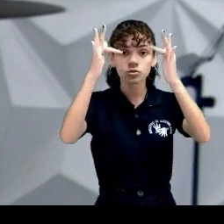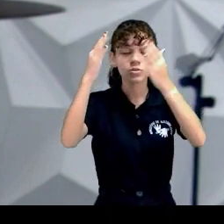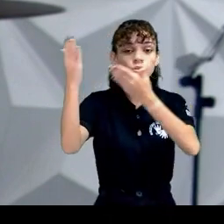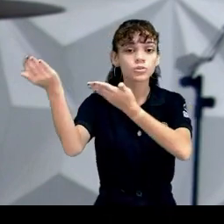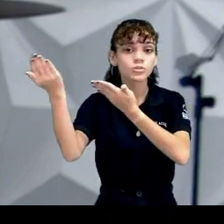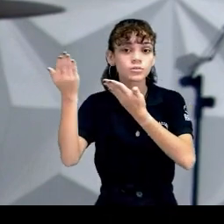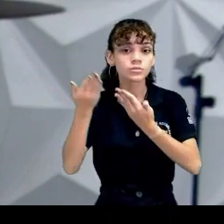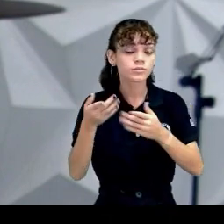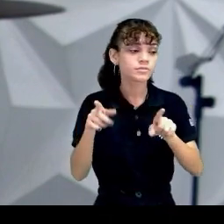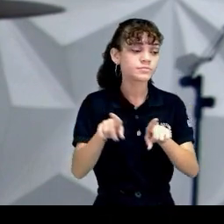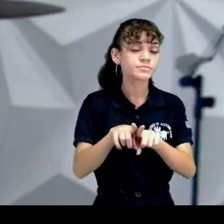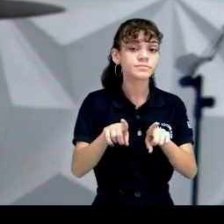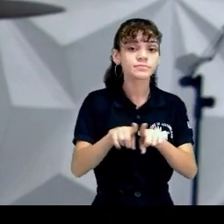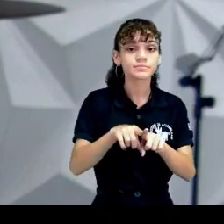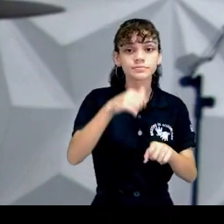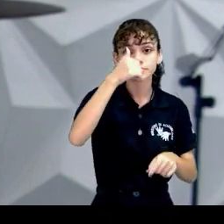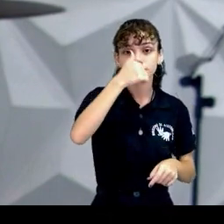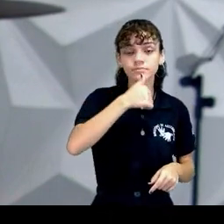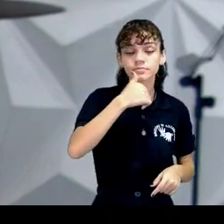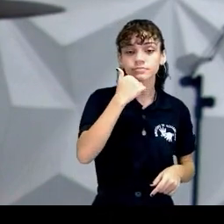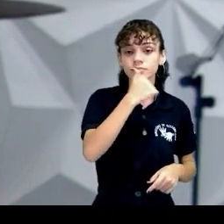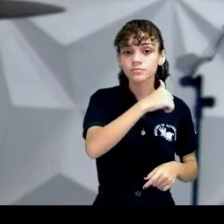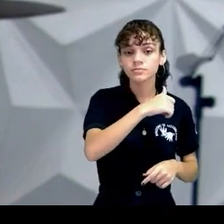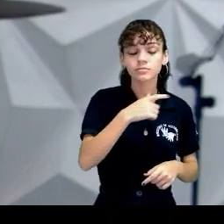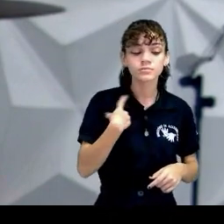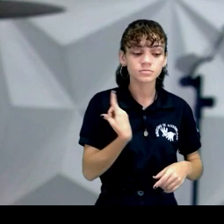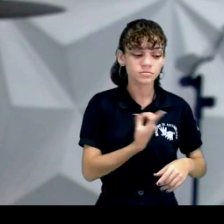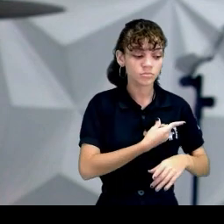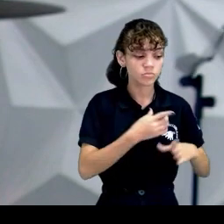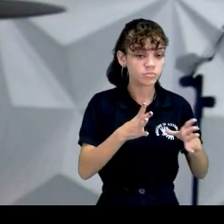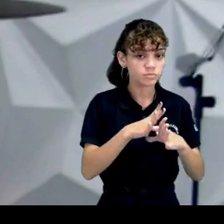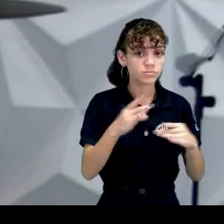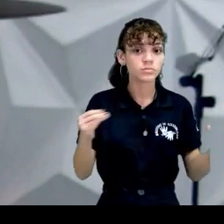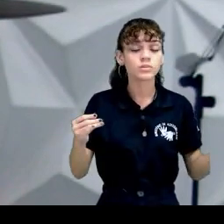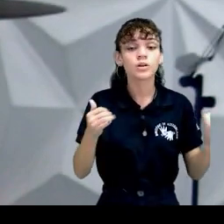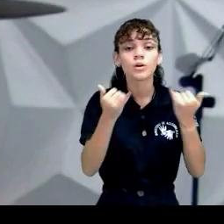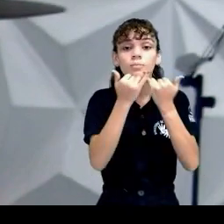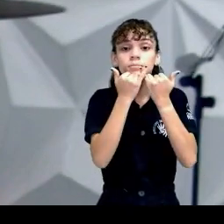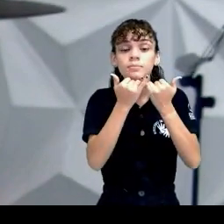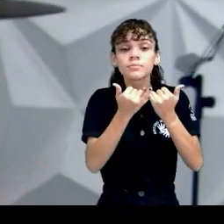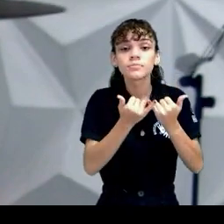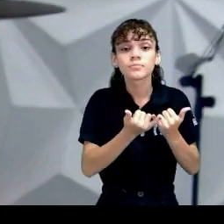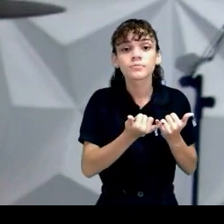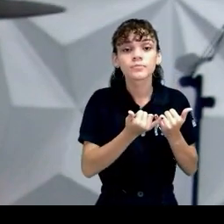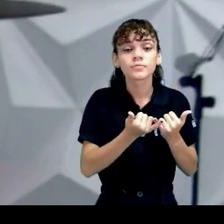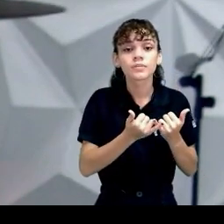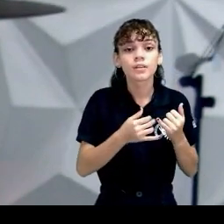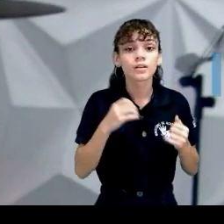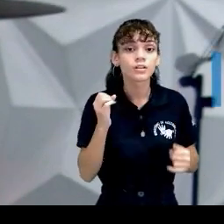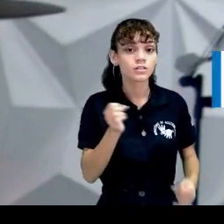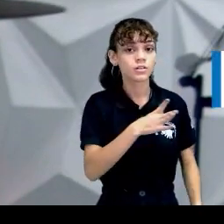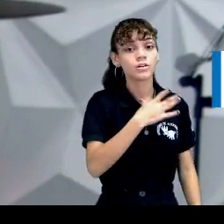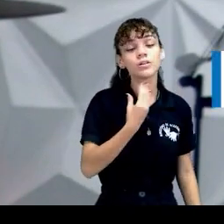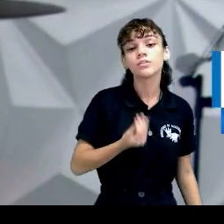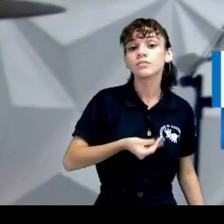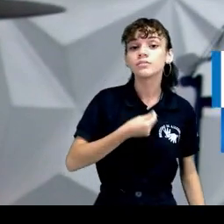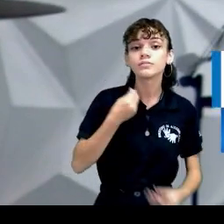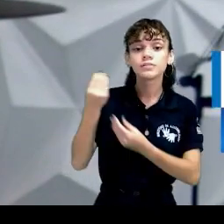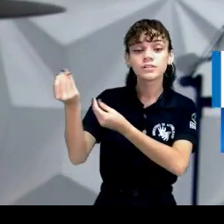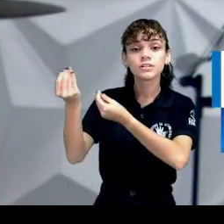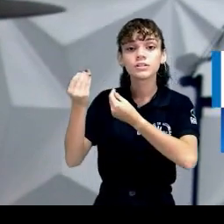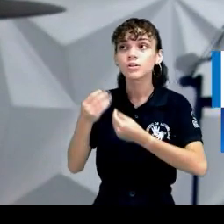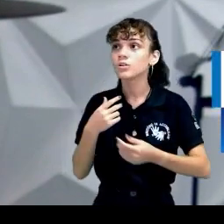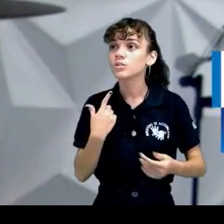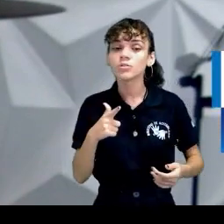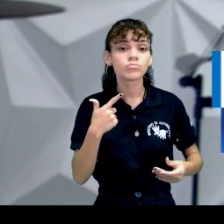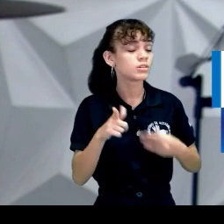nos deu uma nova vida. Então não tem como nós participarmos desse momento de memorial sem um espírito de gratidão. É por